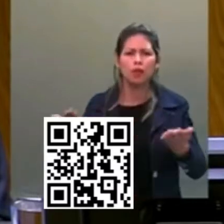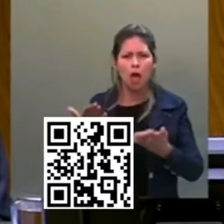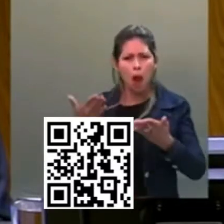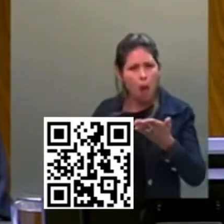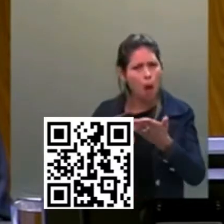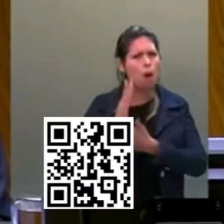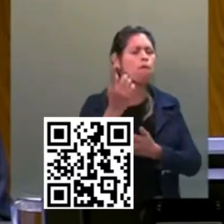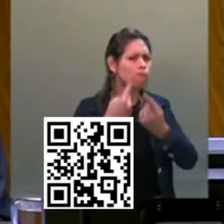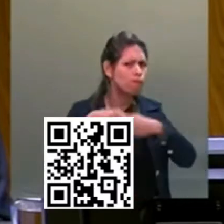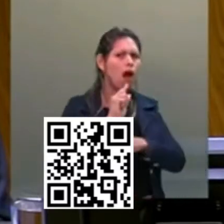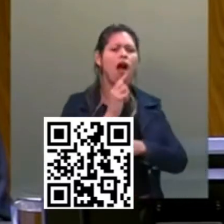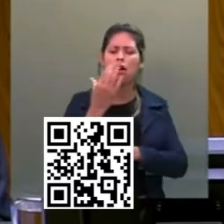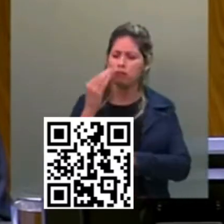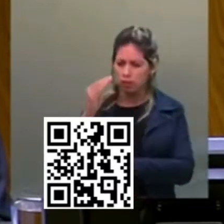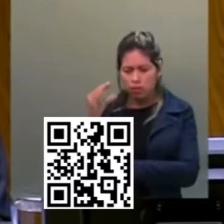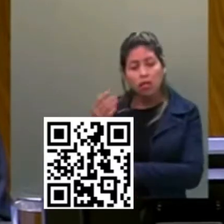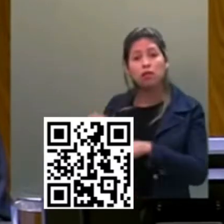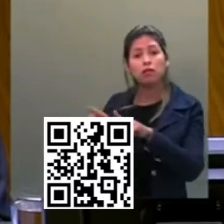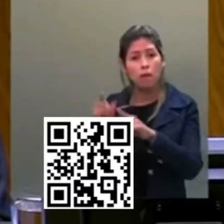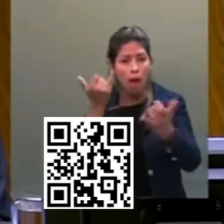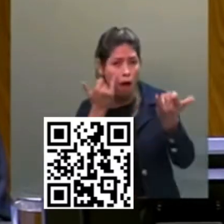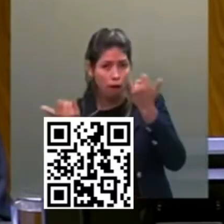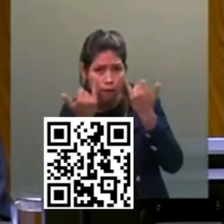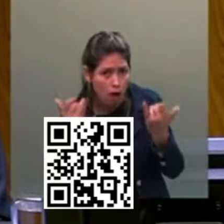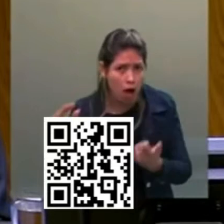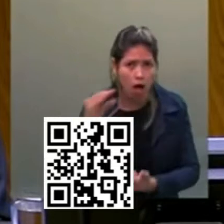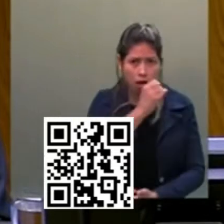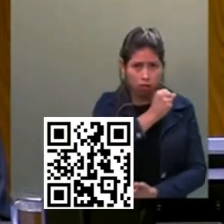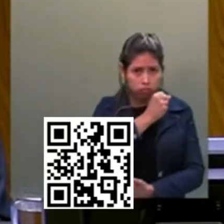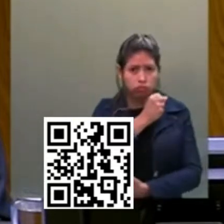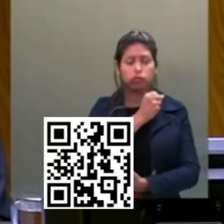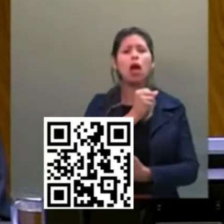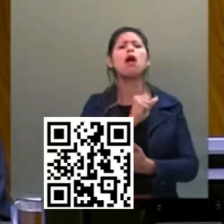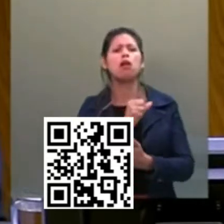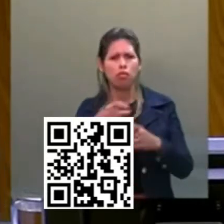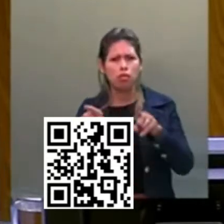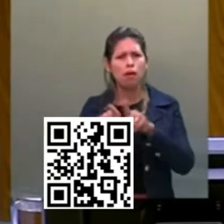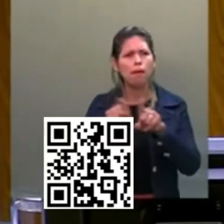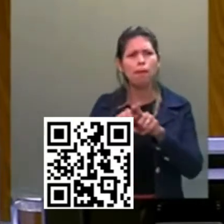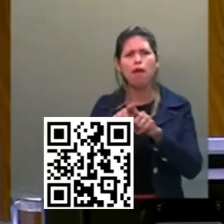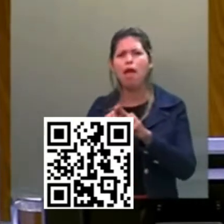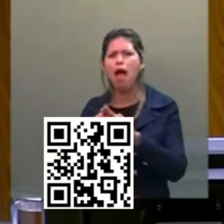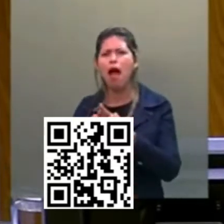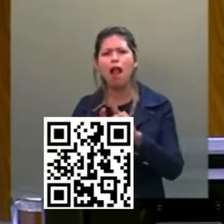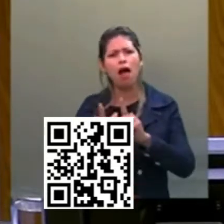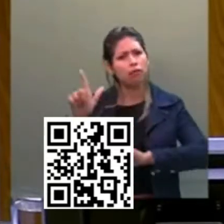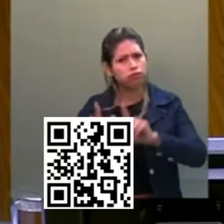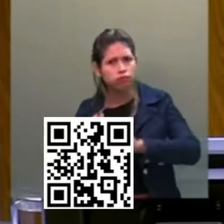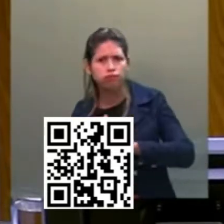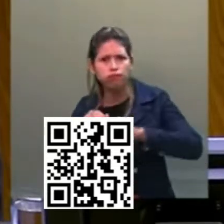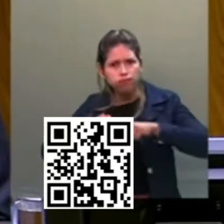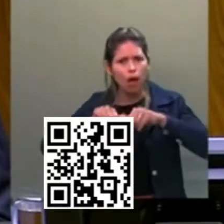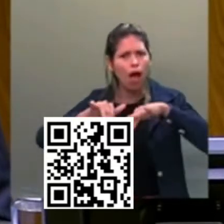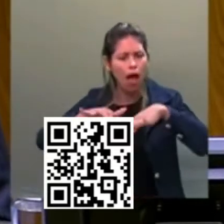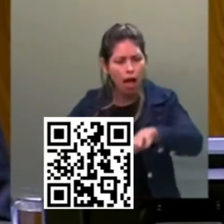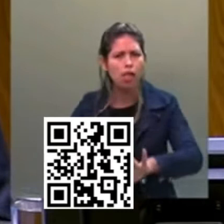ciência, o amplo acesso à informação, a rápida velocidade dos meios de comunicação, que tão bem poderiam servir ao